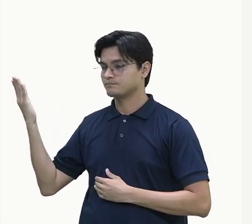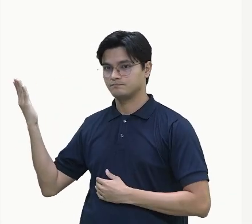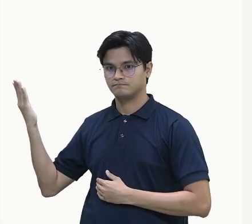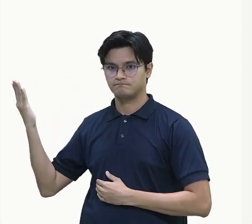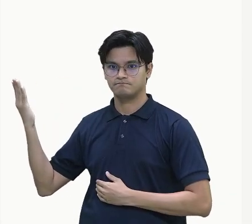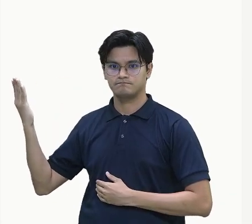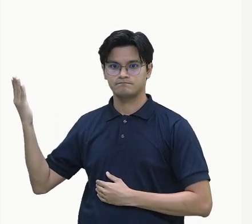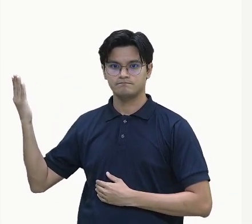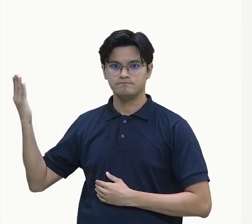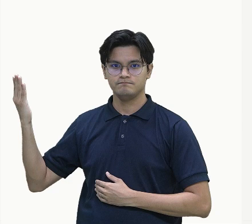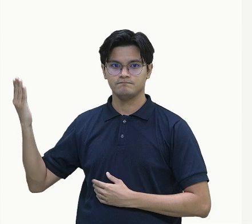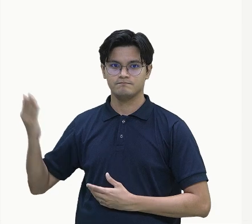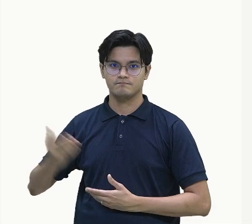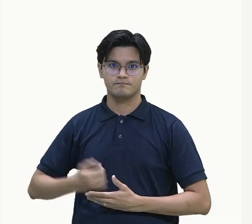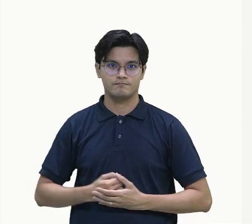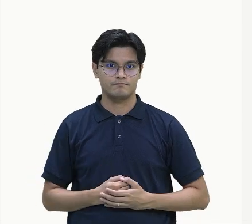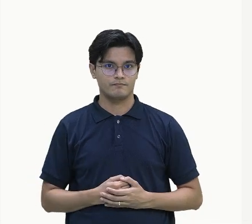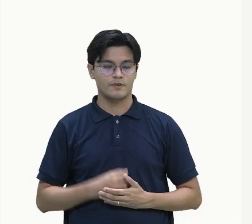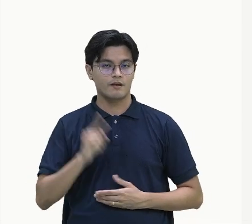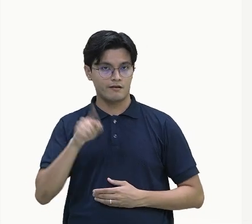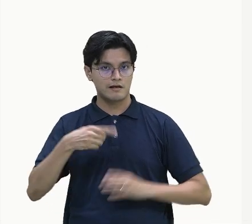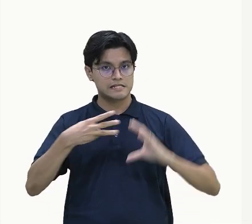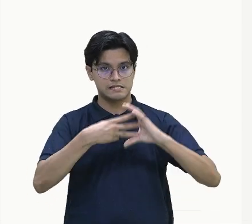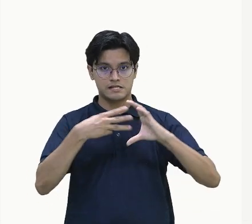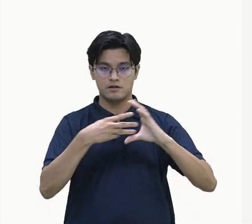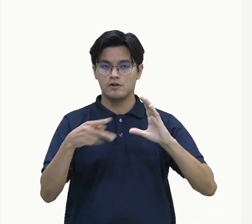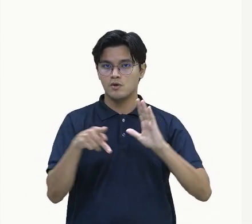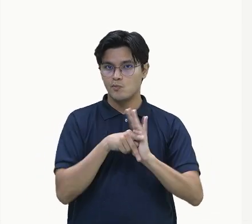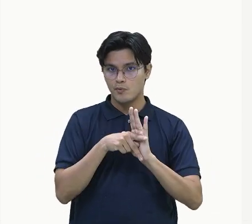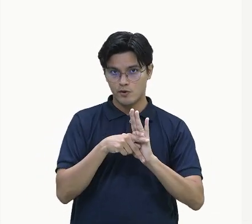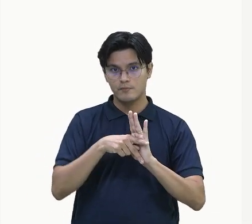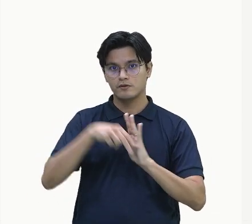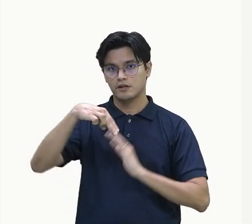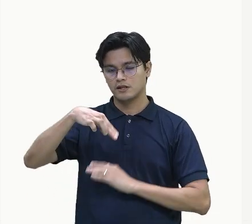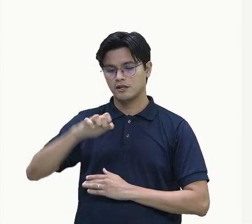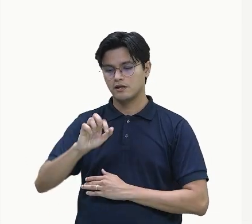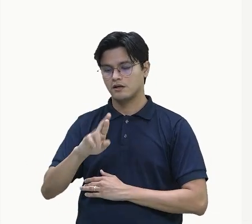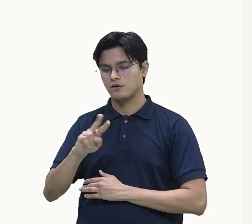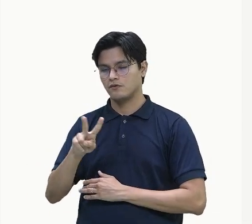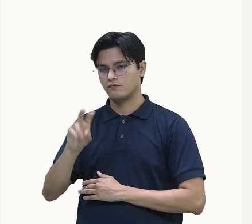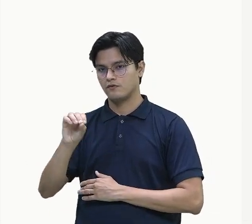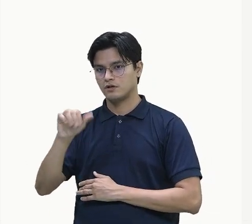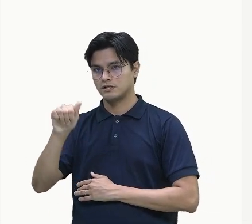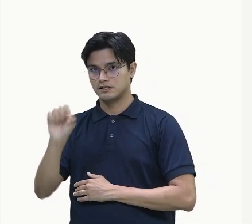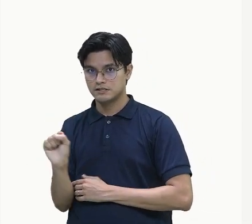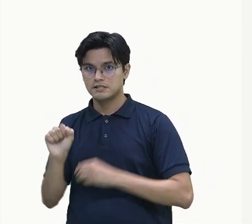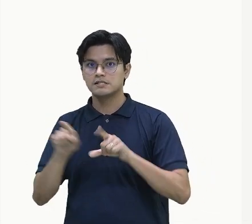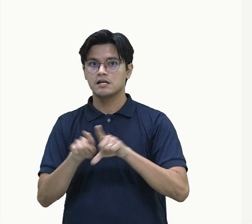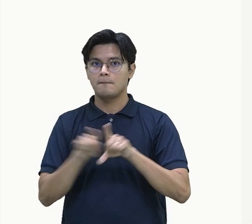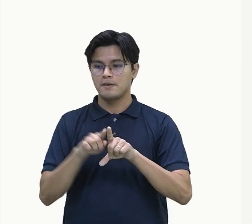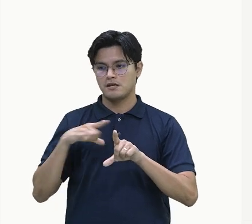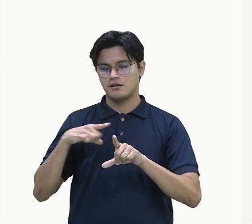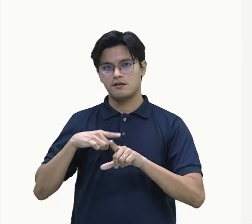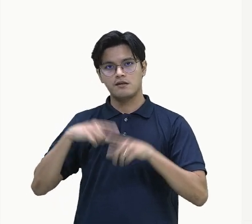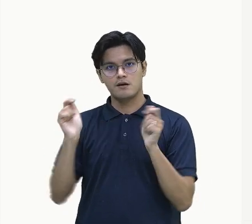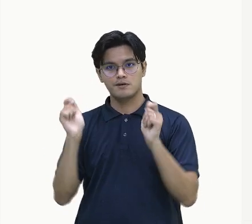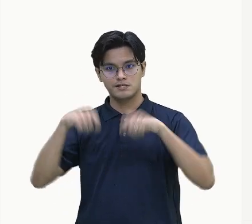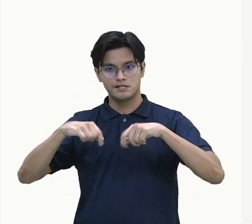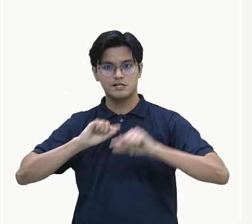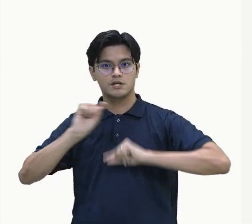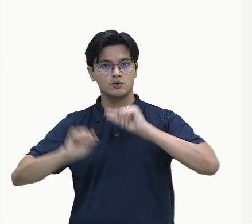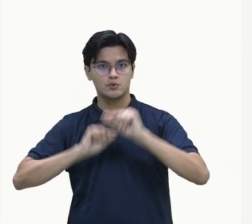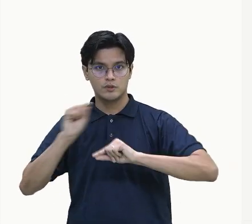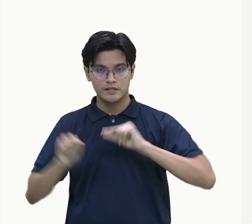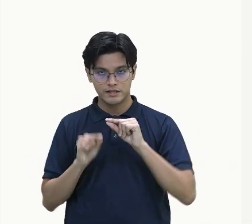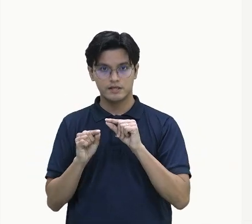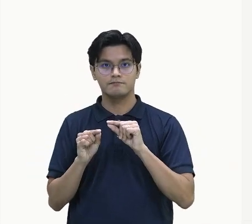células nervosas, ou também chamadas de neurônios. Elas são especializadas na condução de impulsos